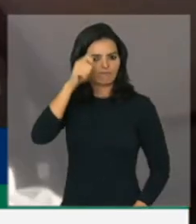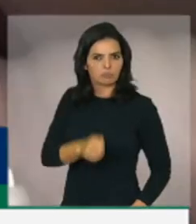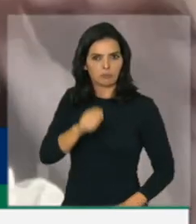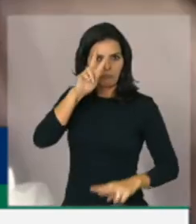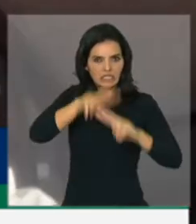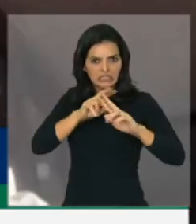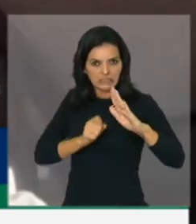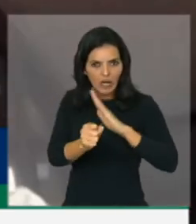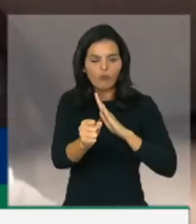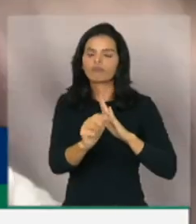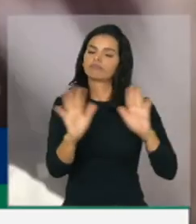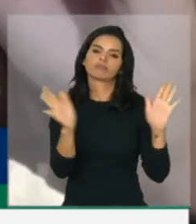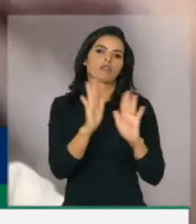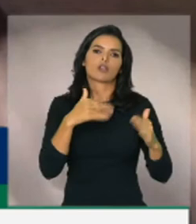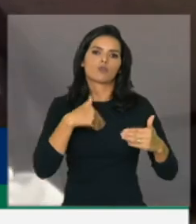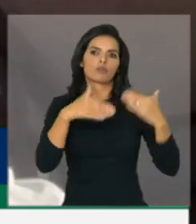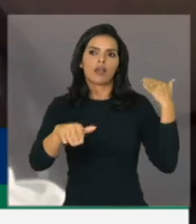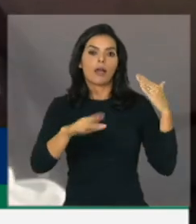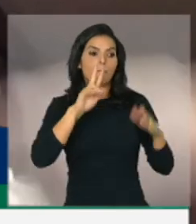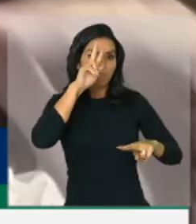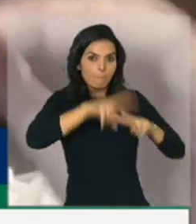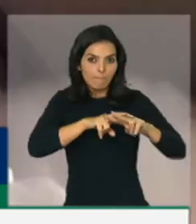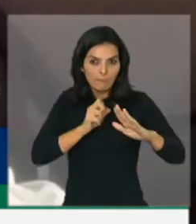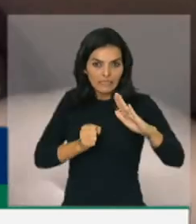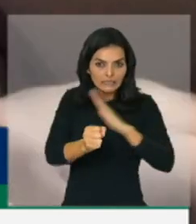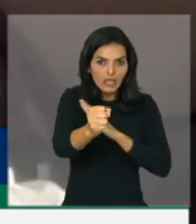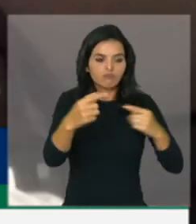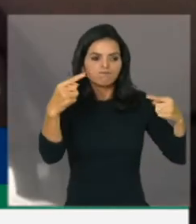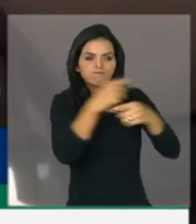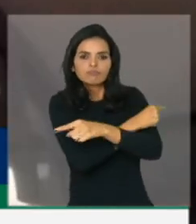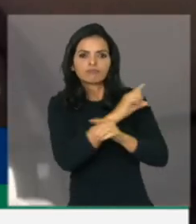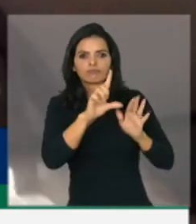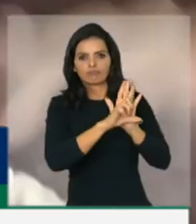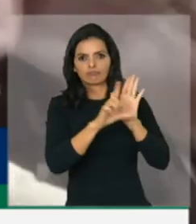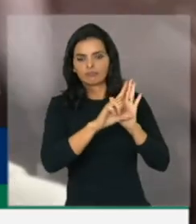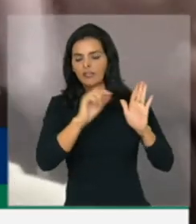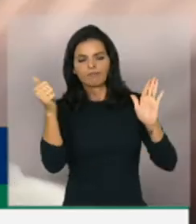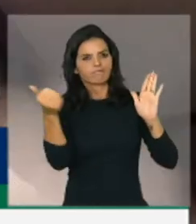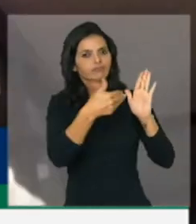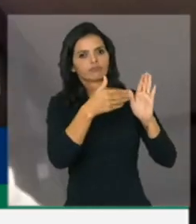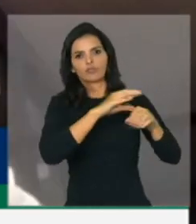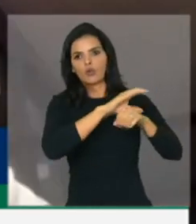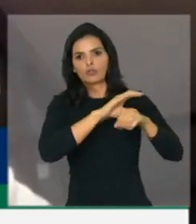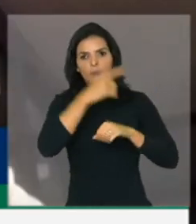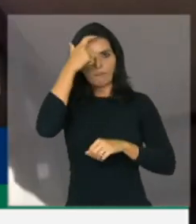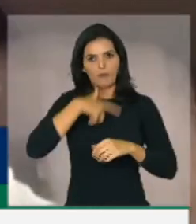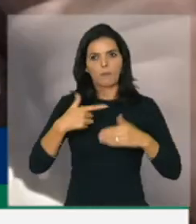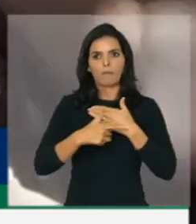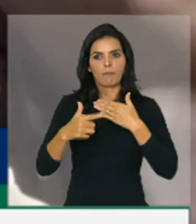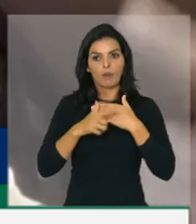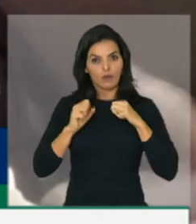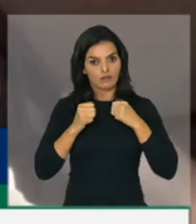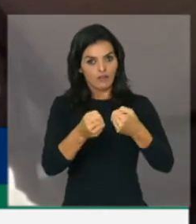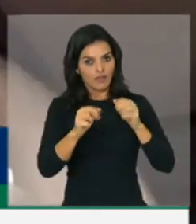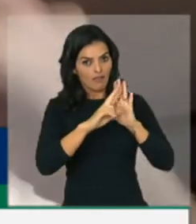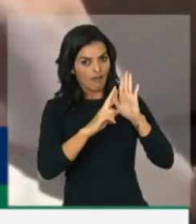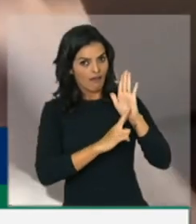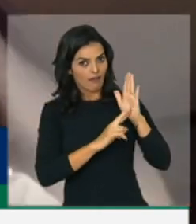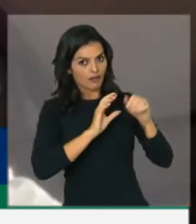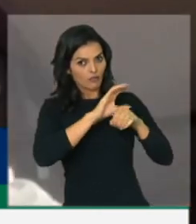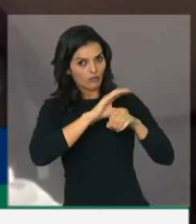contrários a esse relatório. Essa prisão é ilegal e inconstitucional. O meu papel aqui como parlamentar é defender que as regras elas